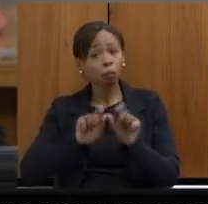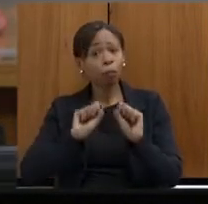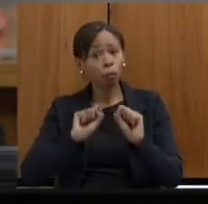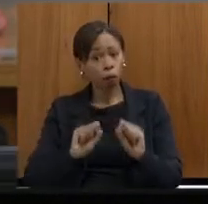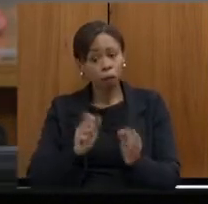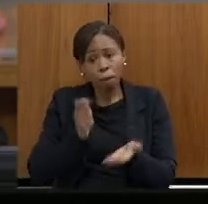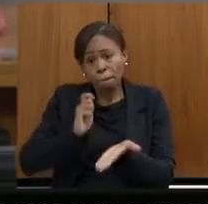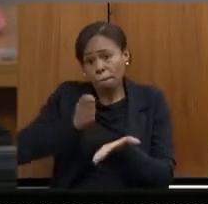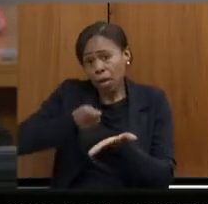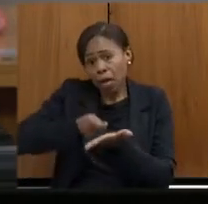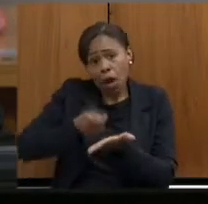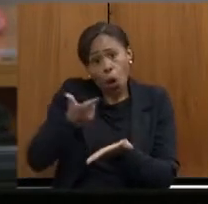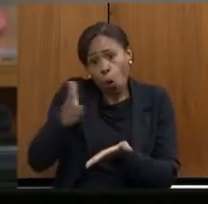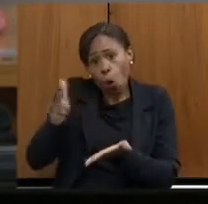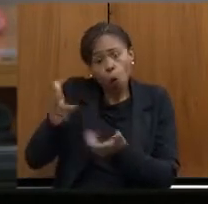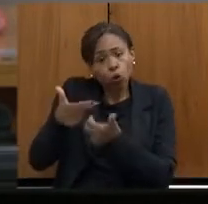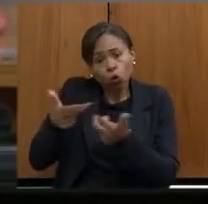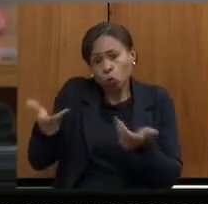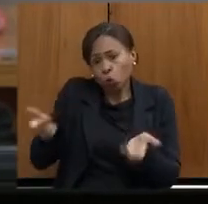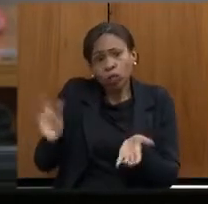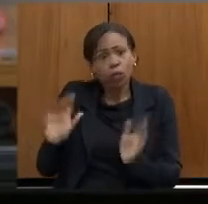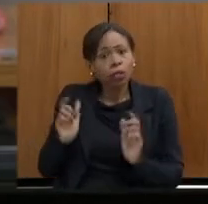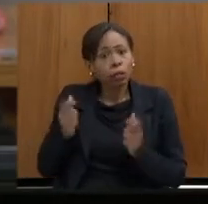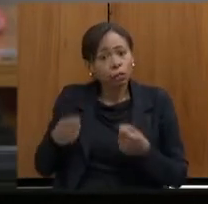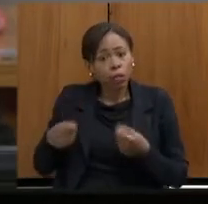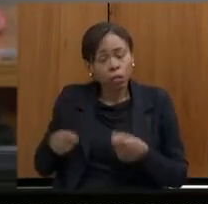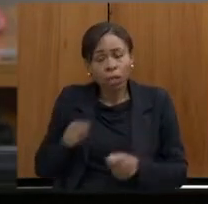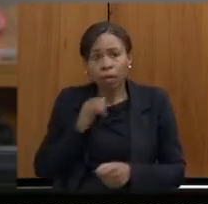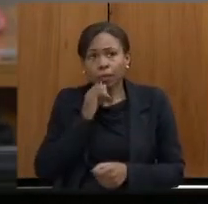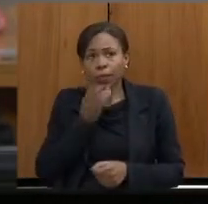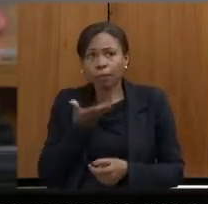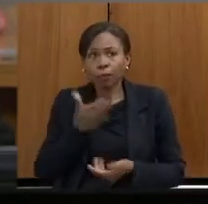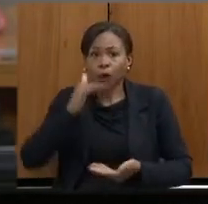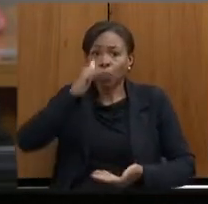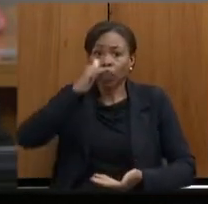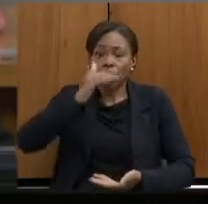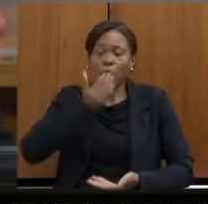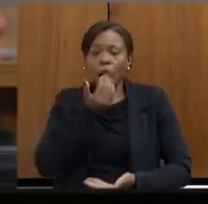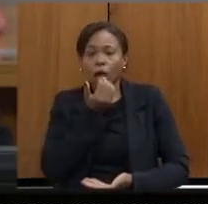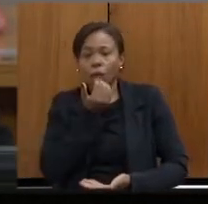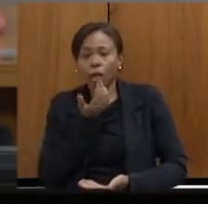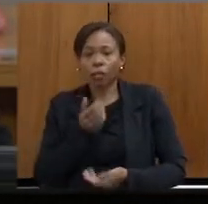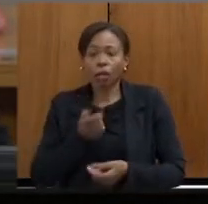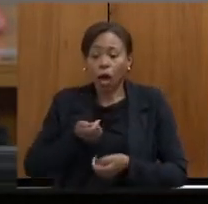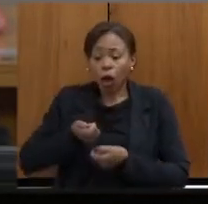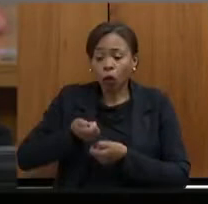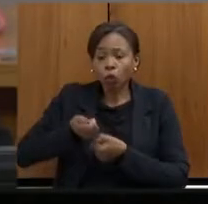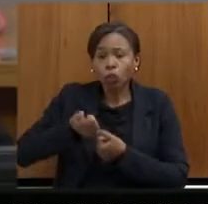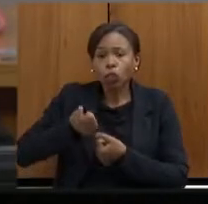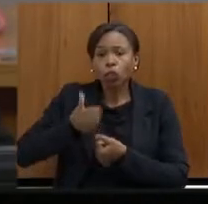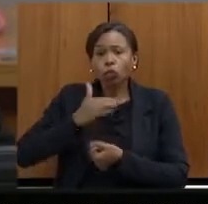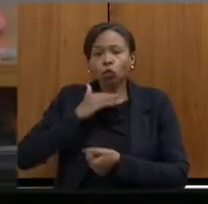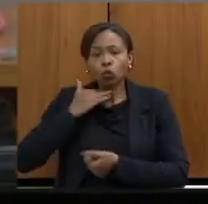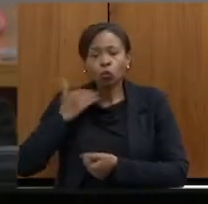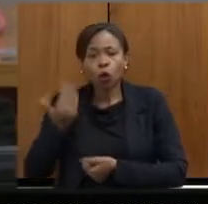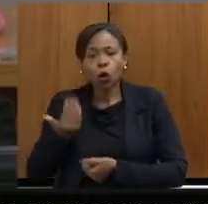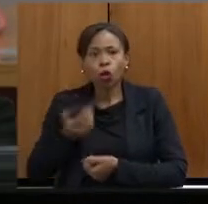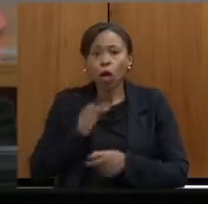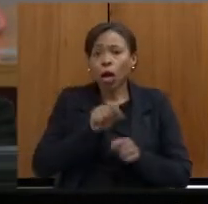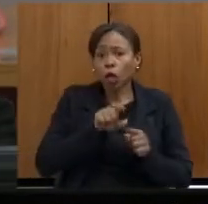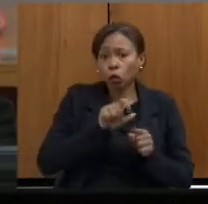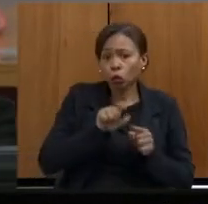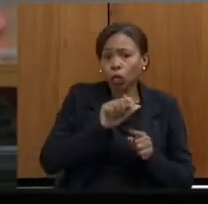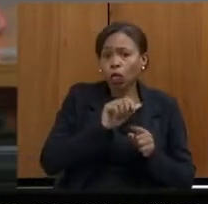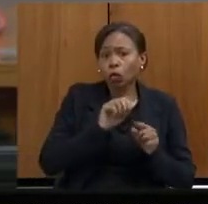eventual? Pode ser para uma cesta básica, um auxílio funeral, um aluguel social. Então, ele é muito importante